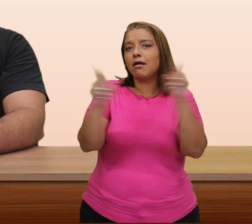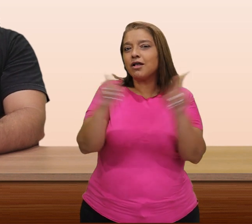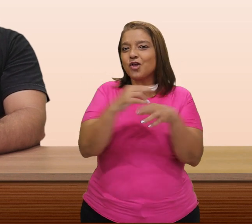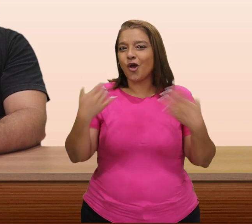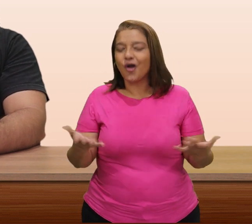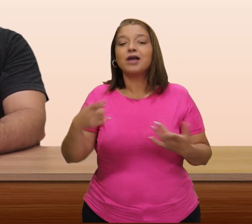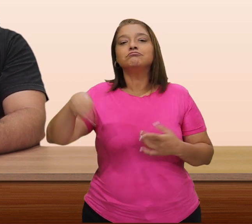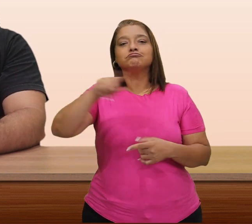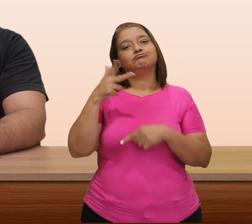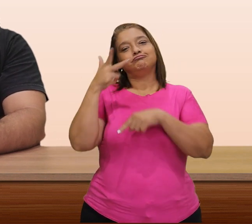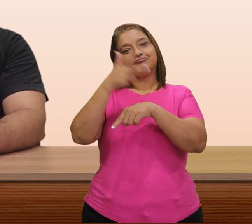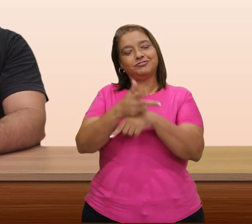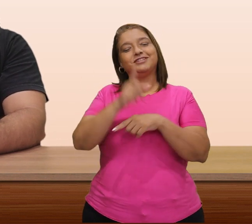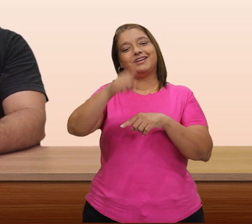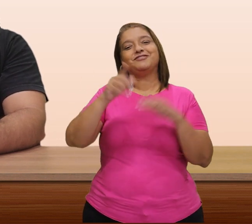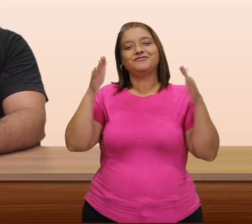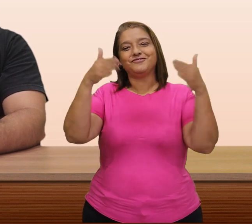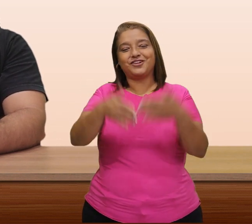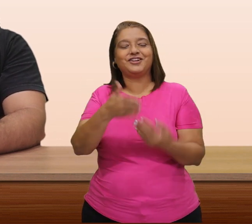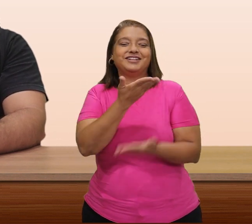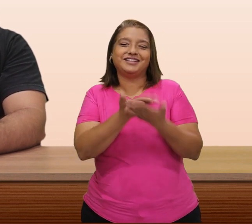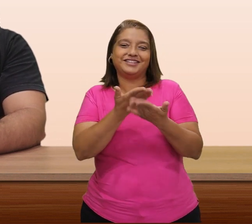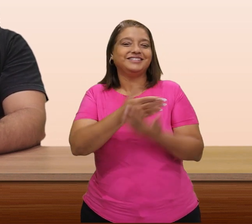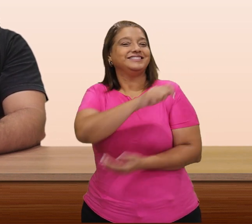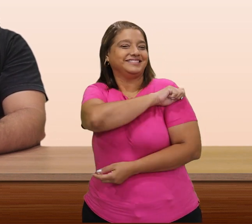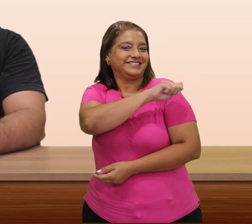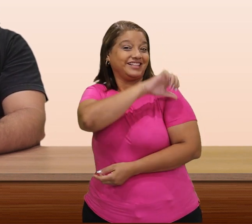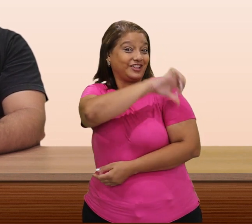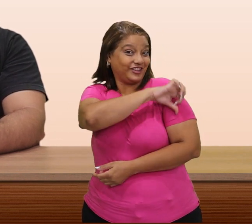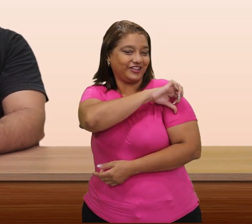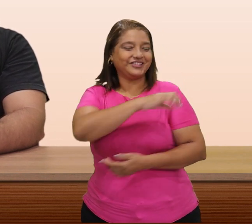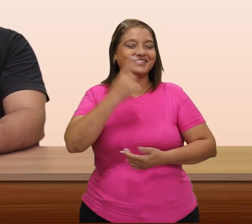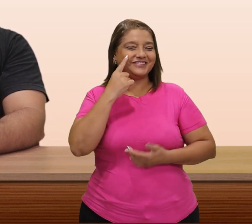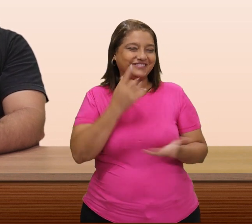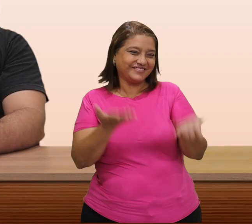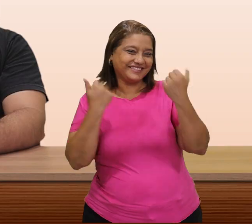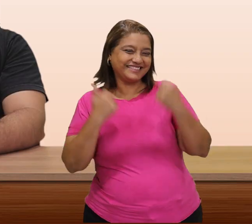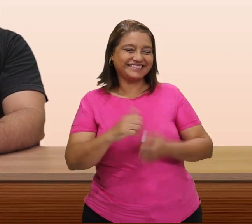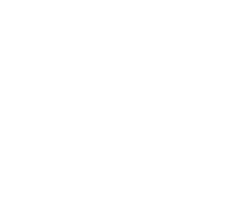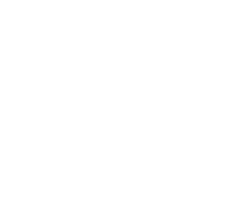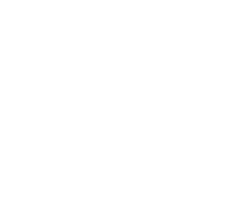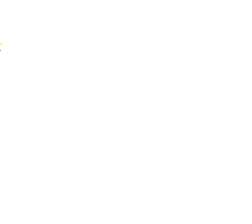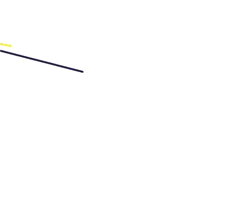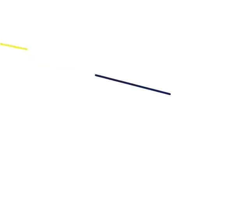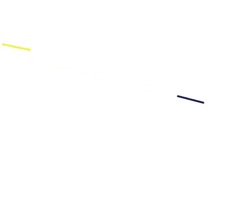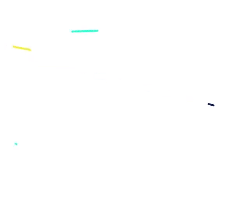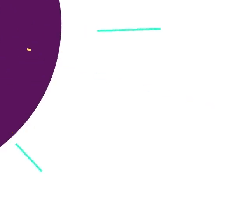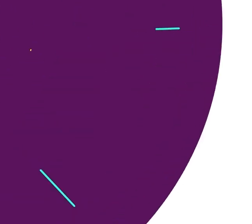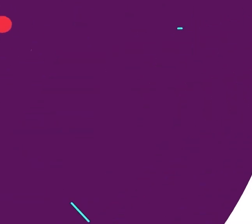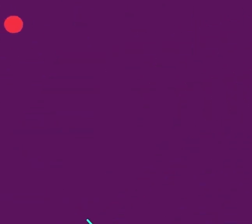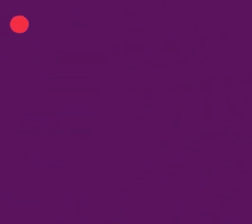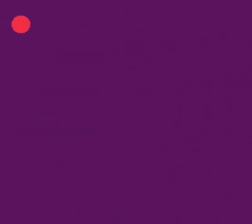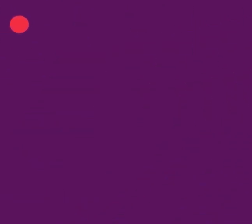de suas relações. Esse vídeo é indicado para estudantes do 9º ano. Vamos assistir.